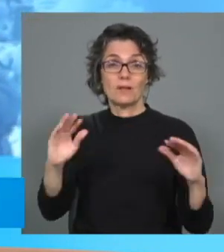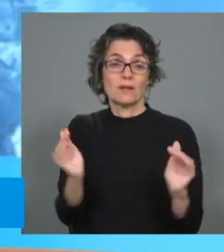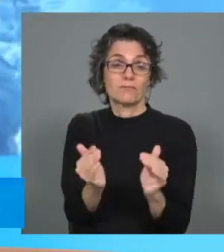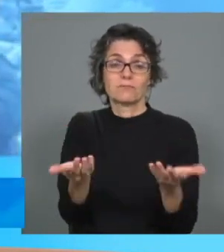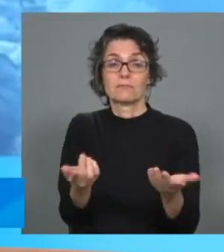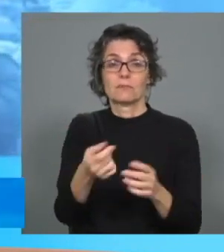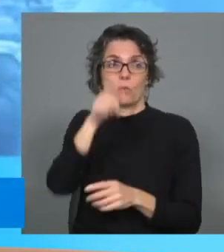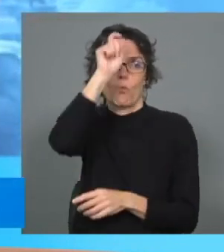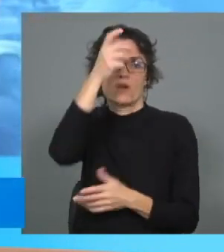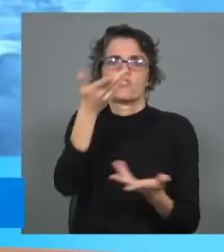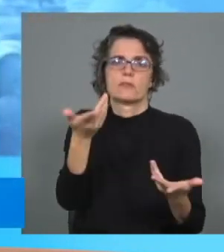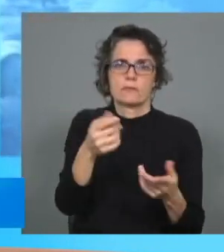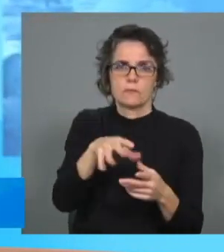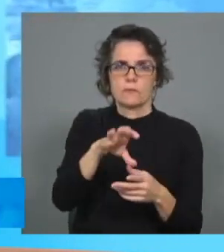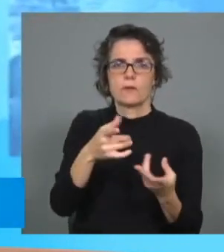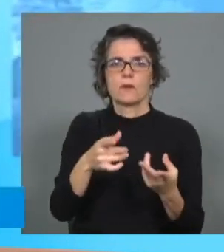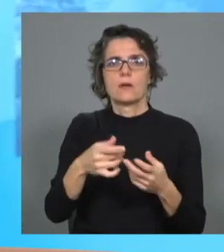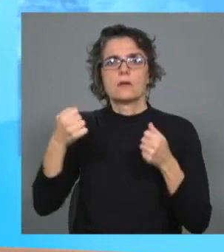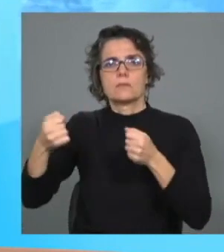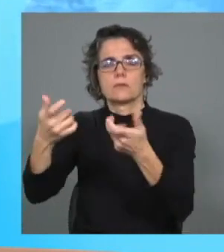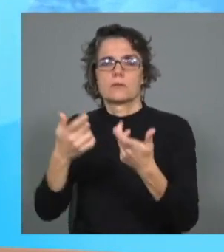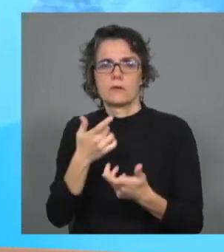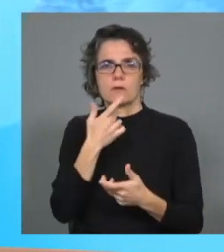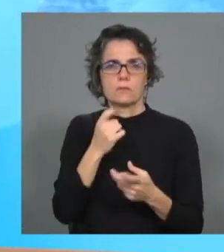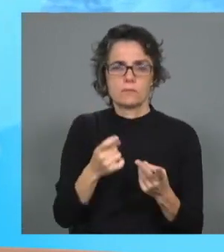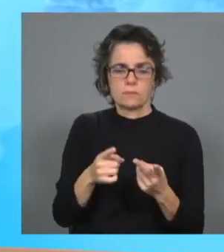No Egito faltaram as manifestações à porta da COP,